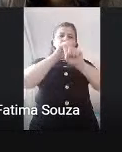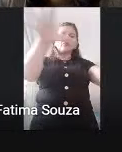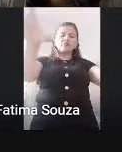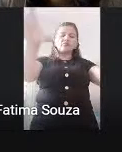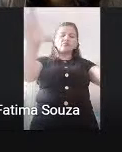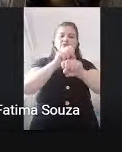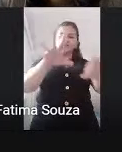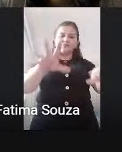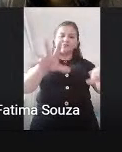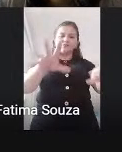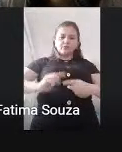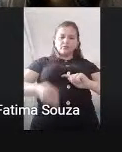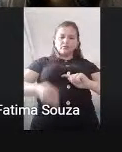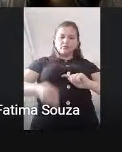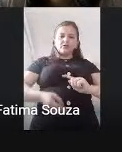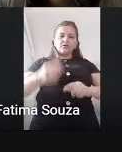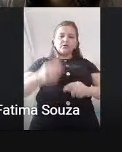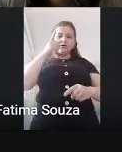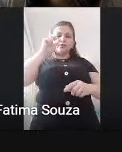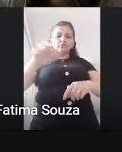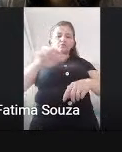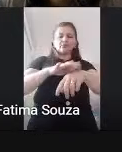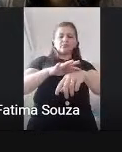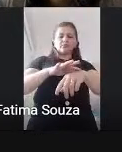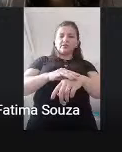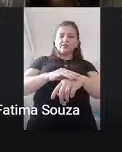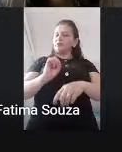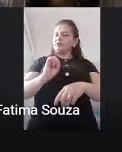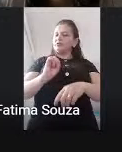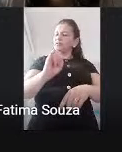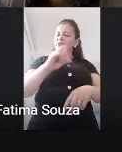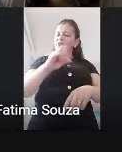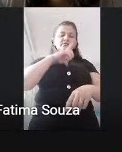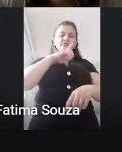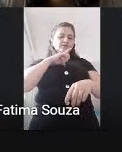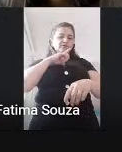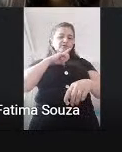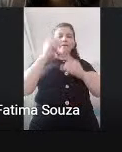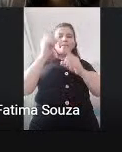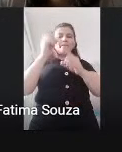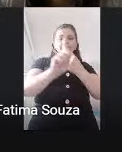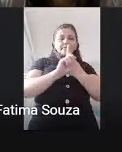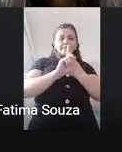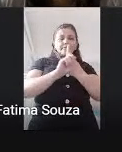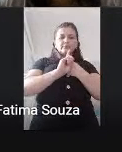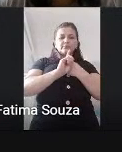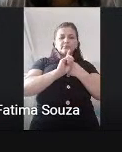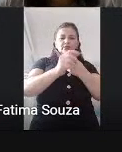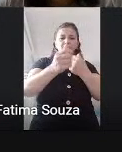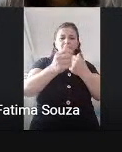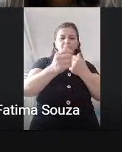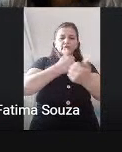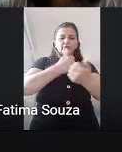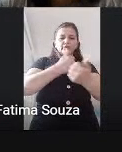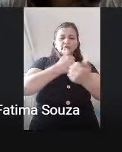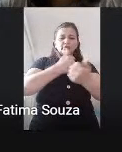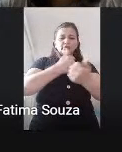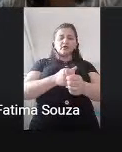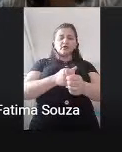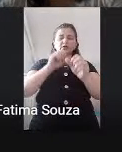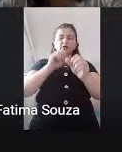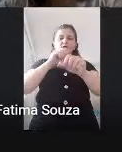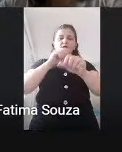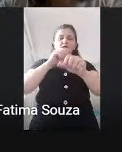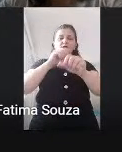outras ISTs. Né? E se a gente não fizer isso muito próximo dessa população, com uma ação educativa muito próxima e